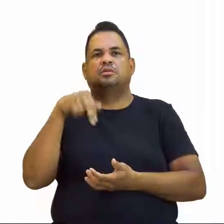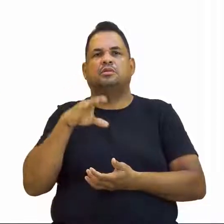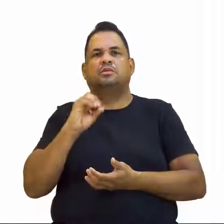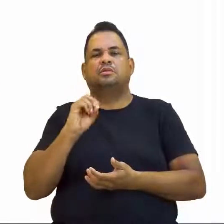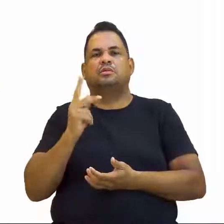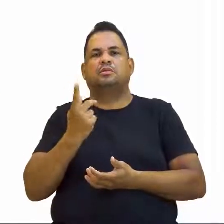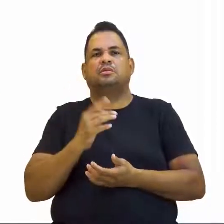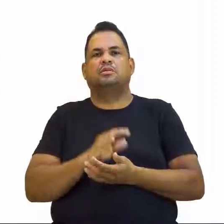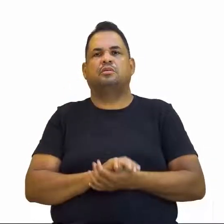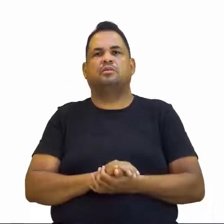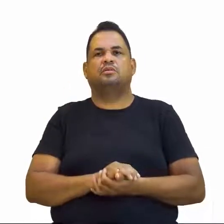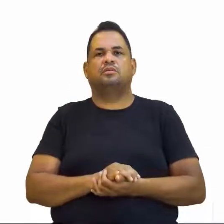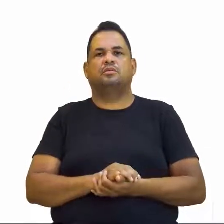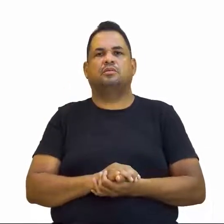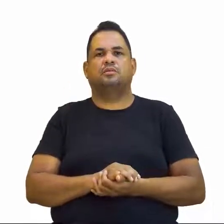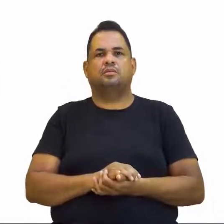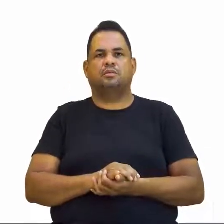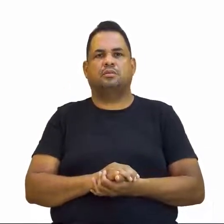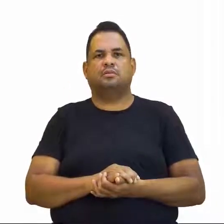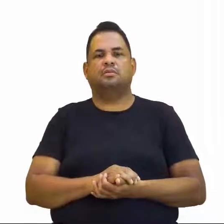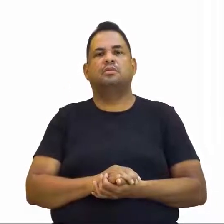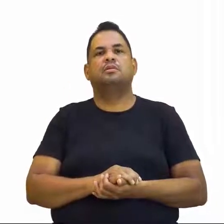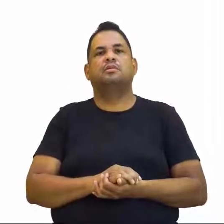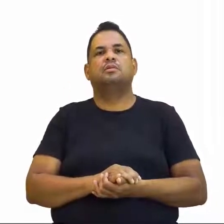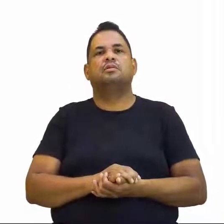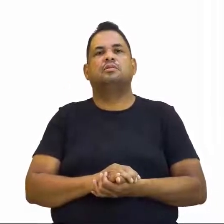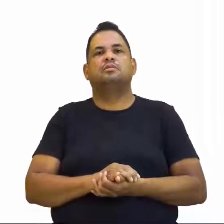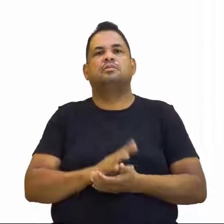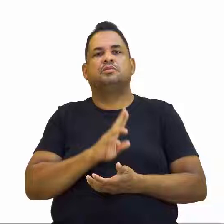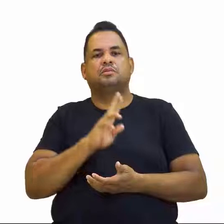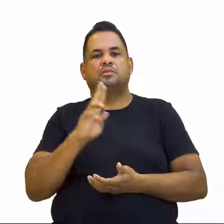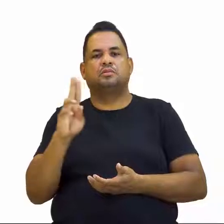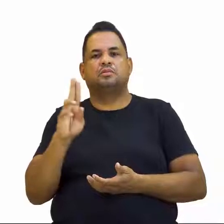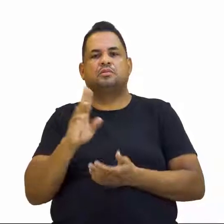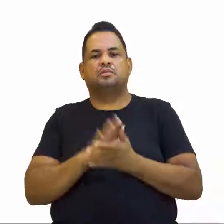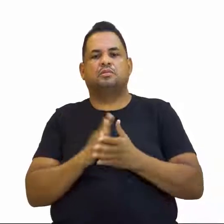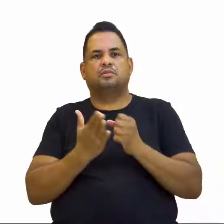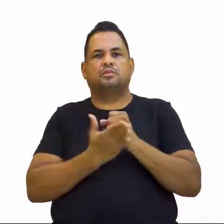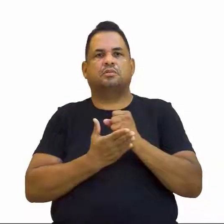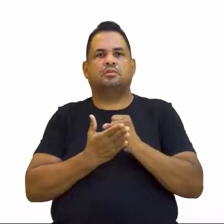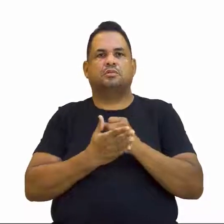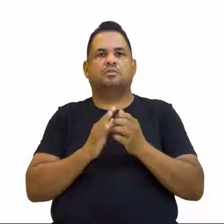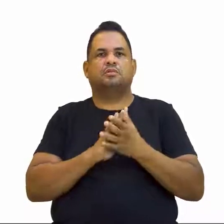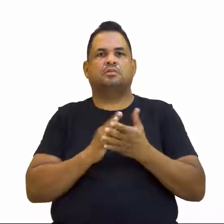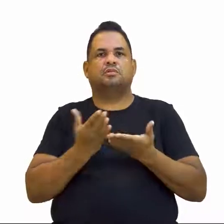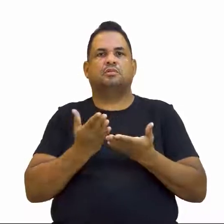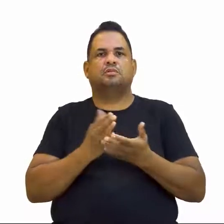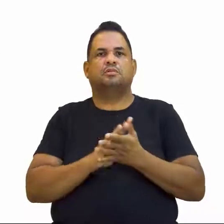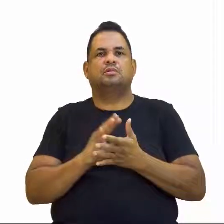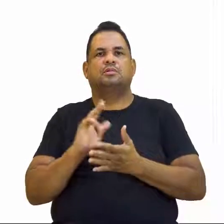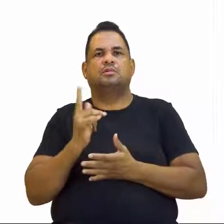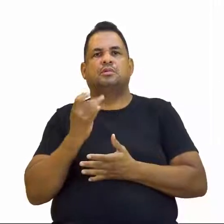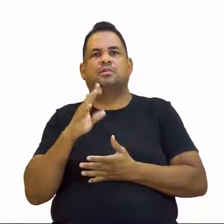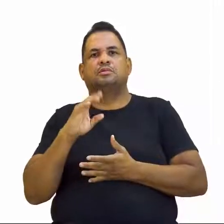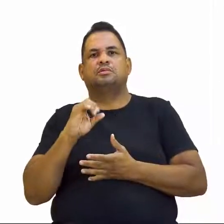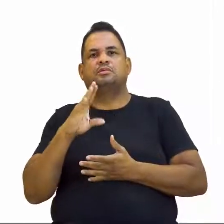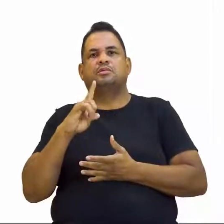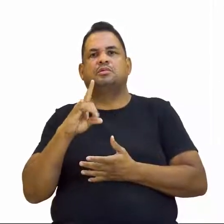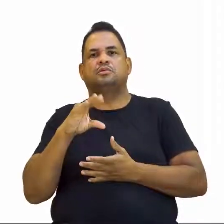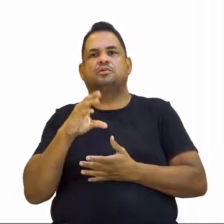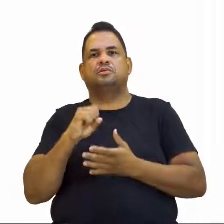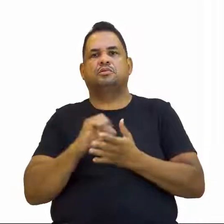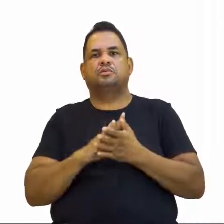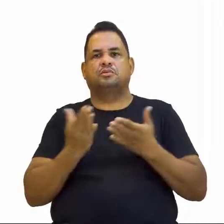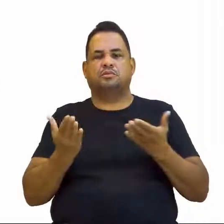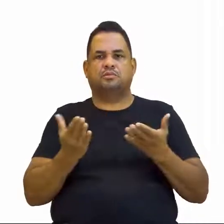NaOH. Esse é o nosso cátion. Então, para dar um nome para essa base, eu vou colocar hidróxido de sódio,